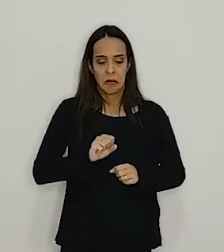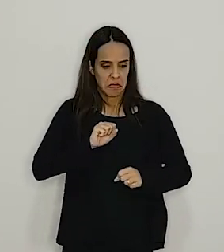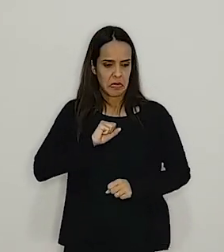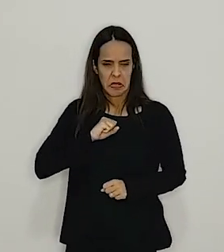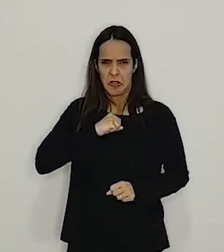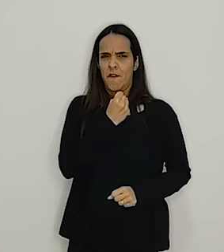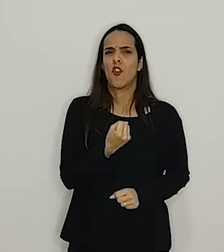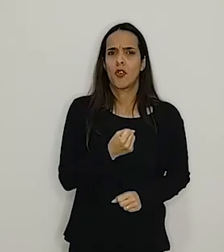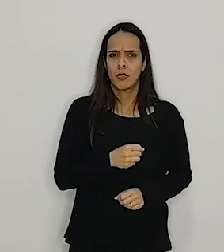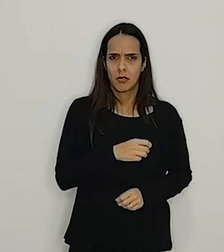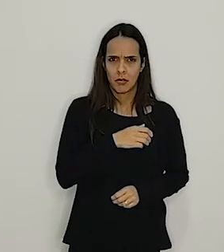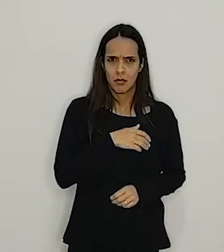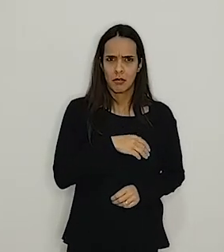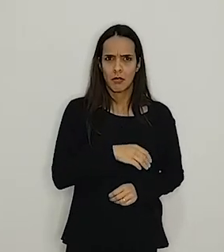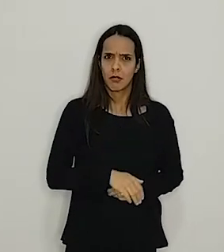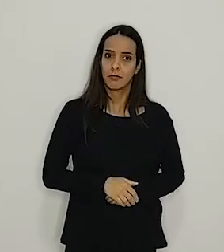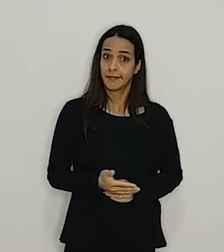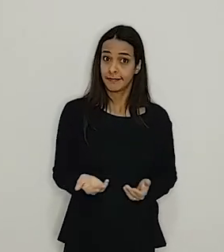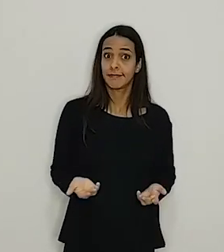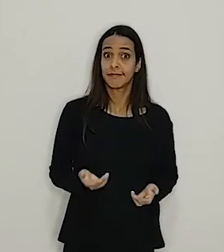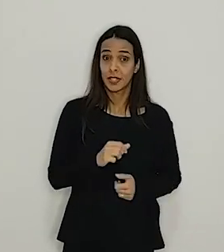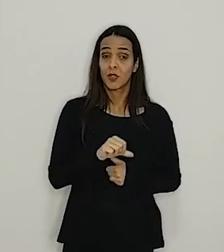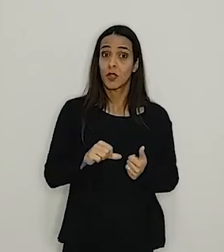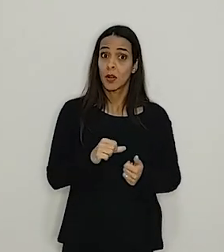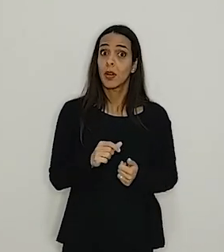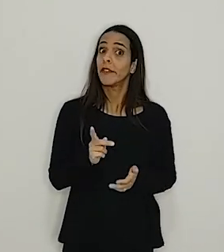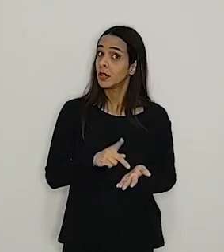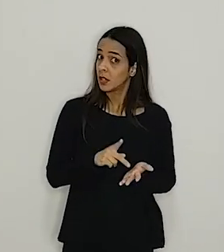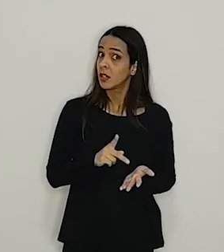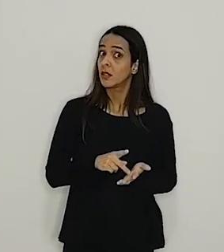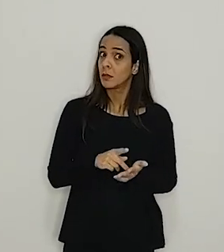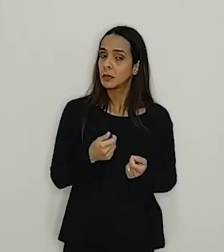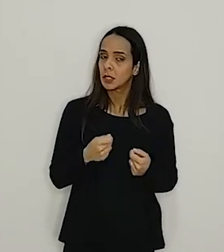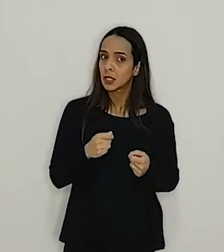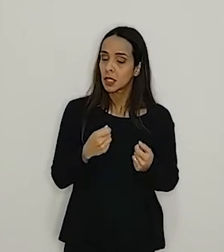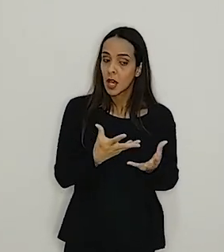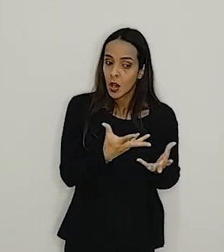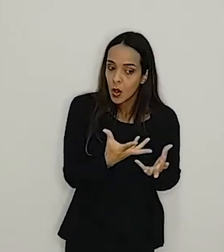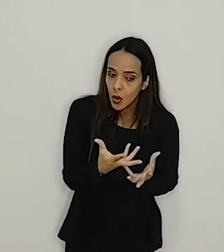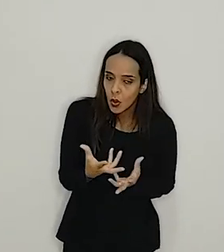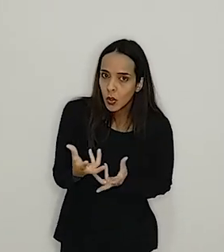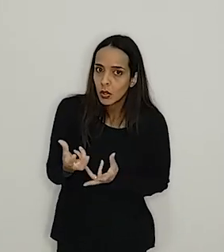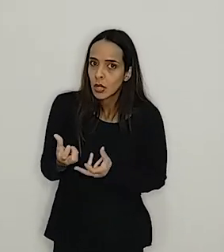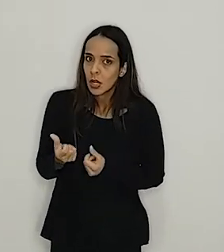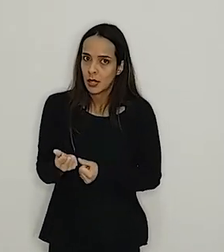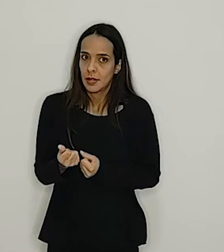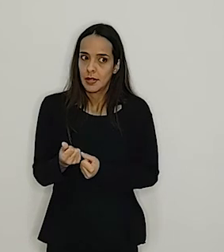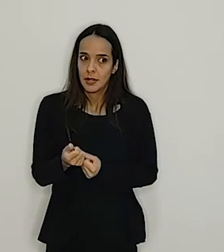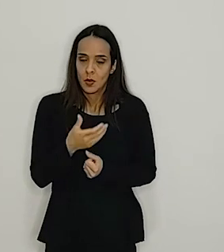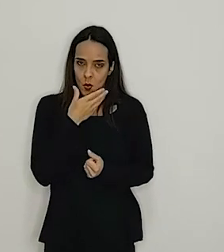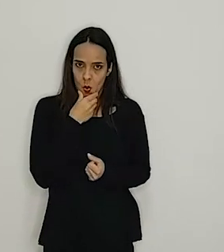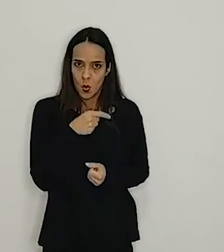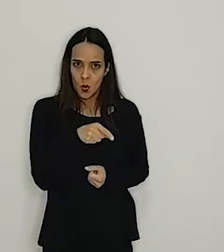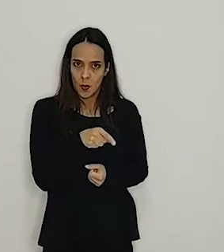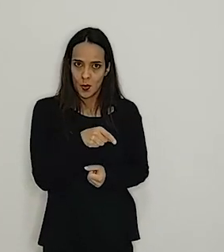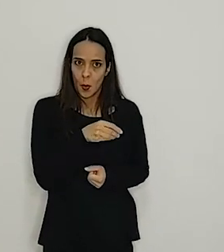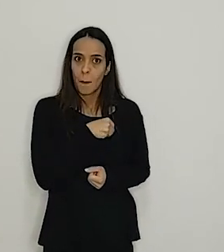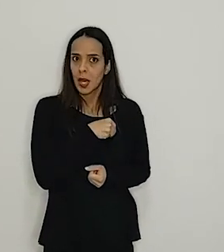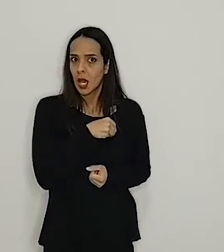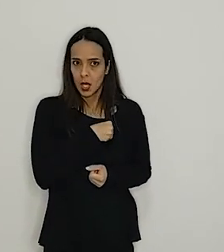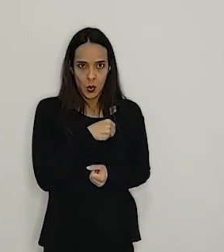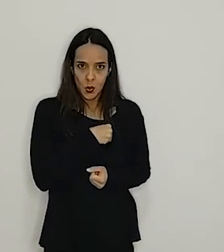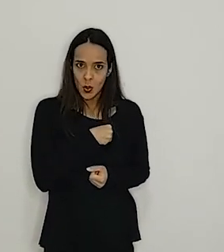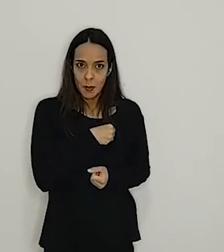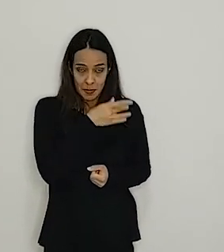E é verdade. Precisamos acolher esses homens, ou precisamos como igreja acolher